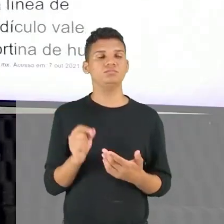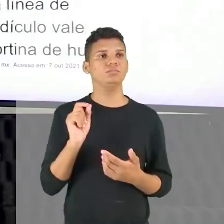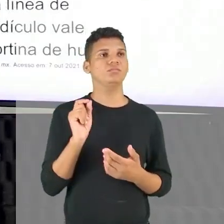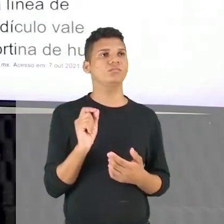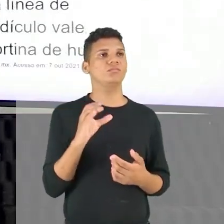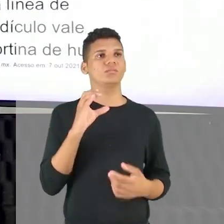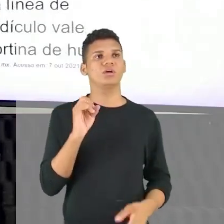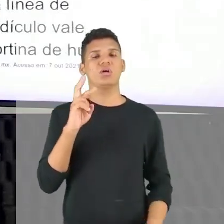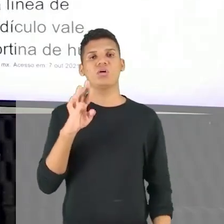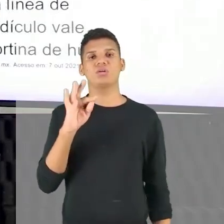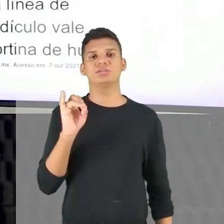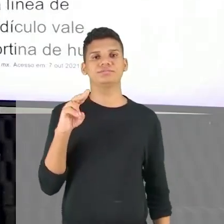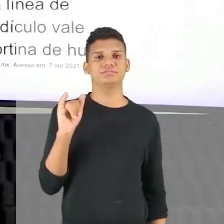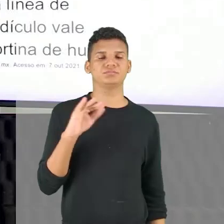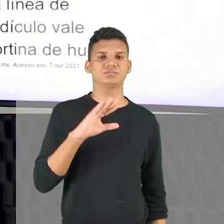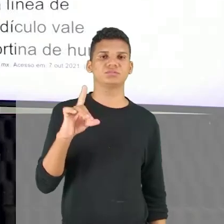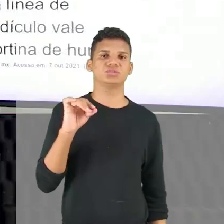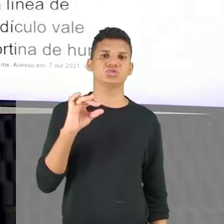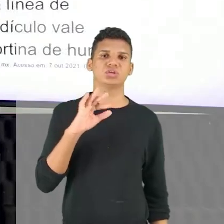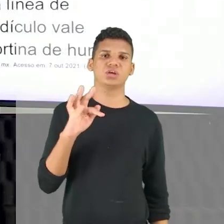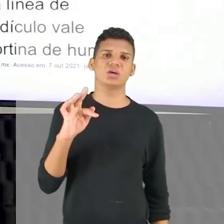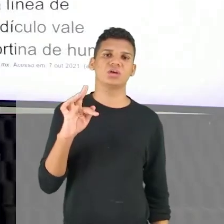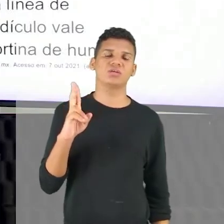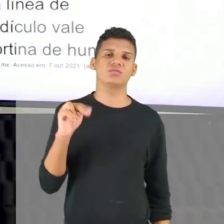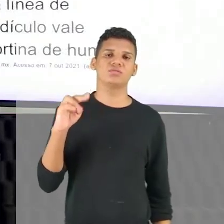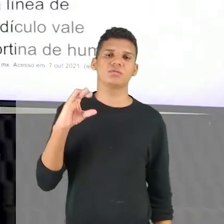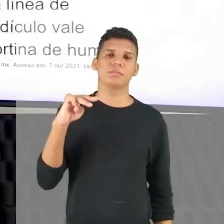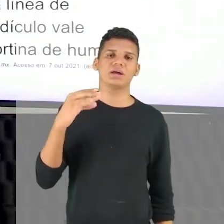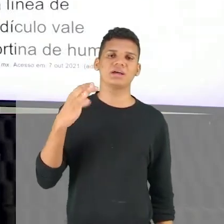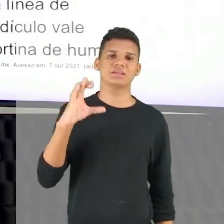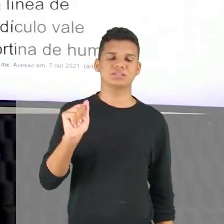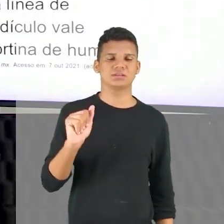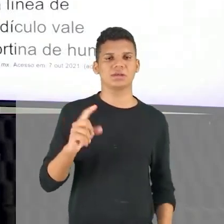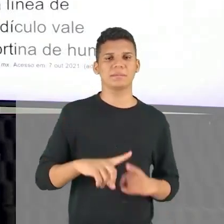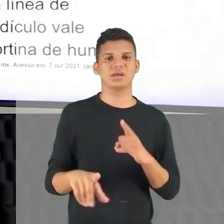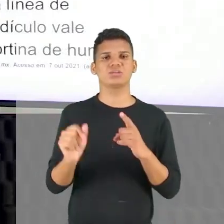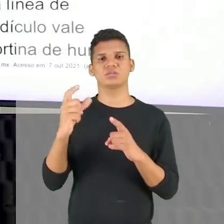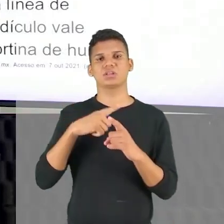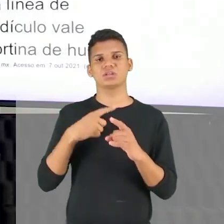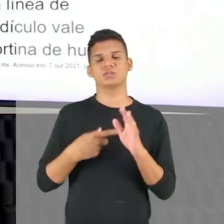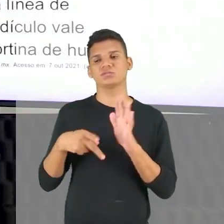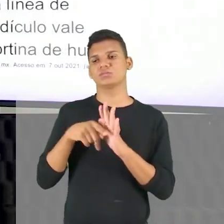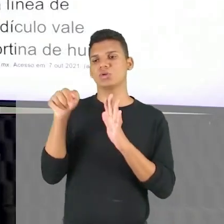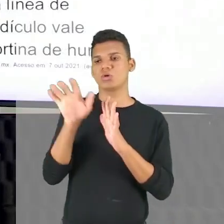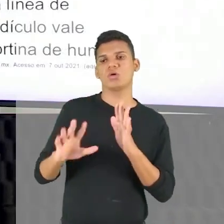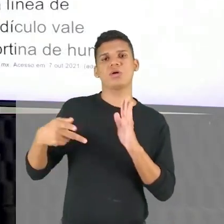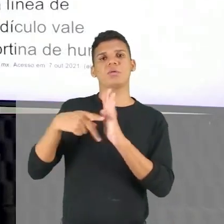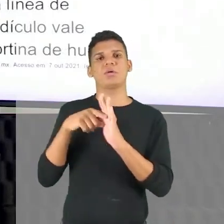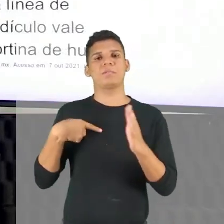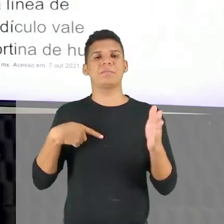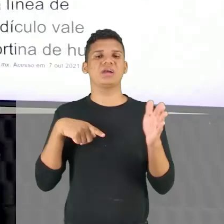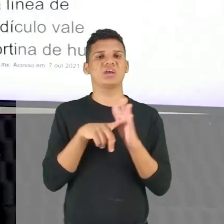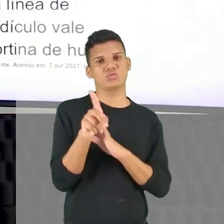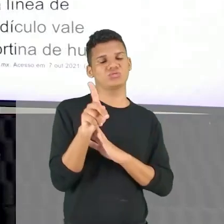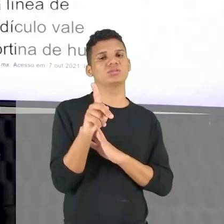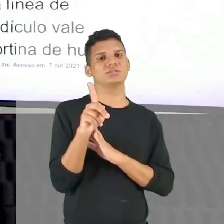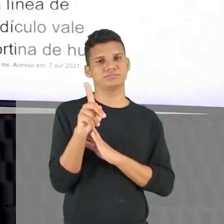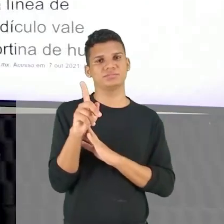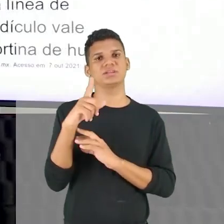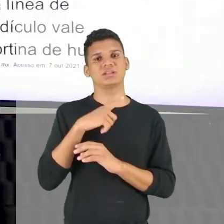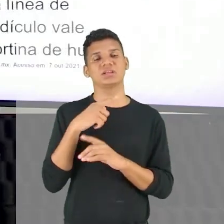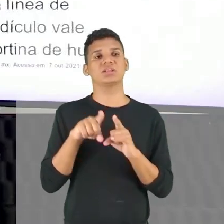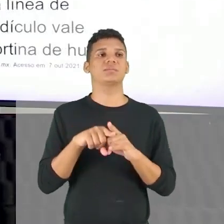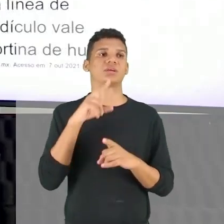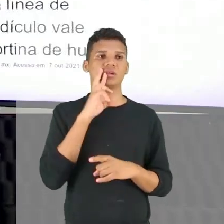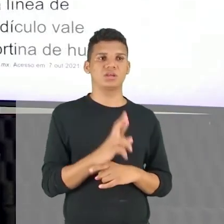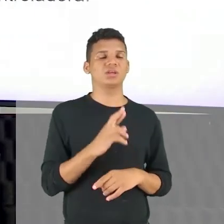fumaça. Então, aqui, na conclusão do texto, é onde estão a maioria, né, das perguntas, onde estão as maiorias das